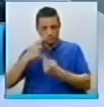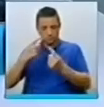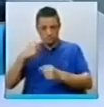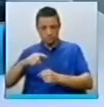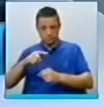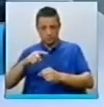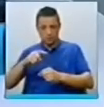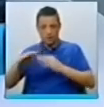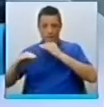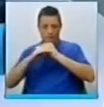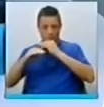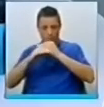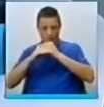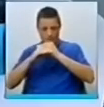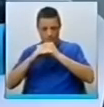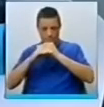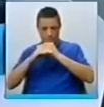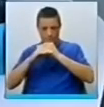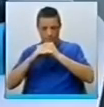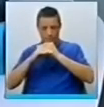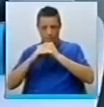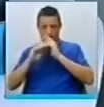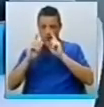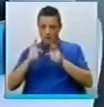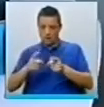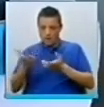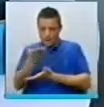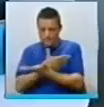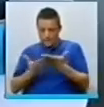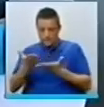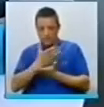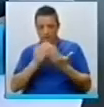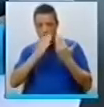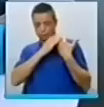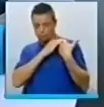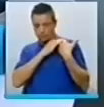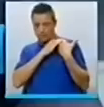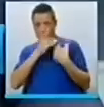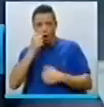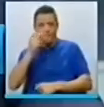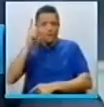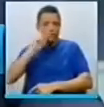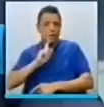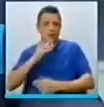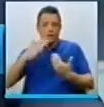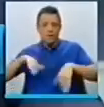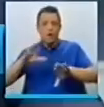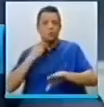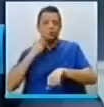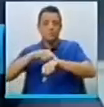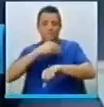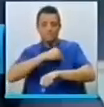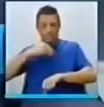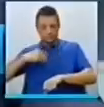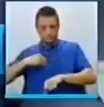educação pela igualdade e incentivamos a a partilha de tarefas nomeadamente entre homens e mulheres neste curso de de de de medicina